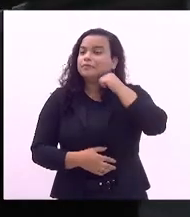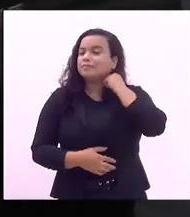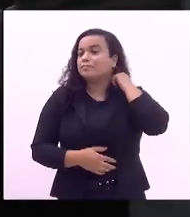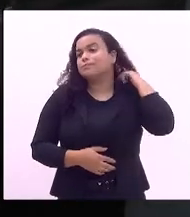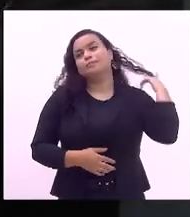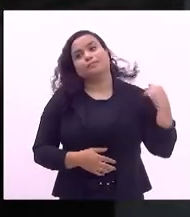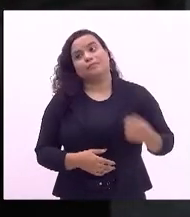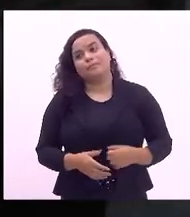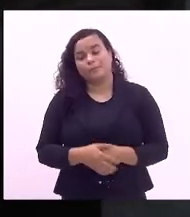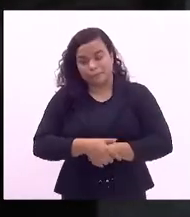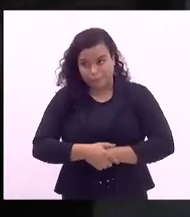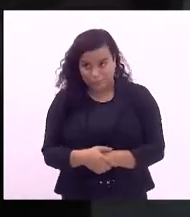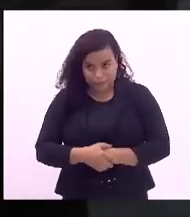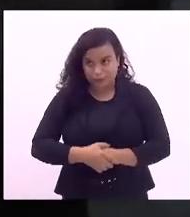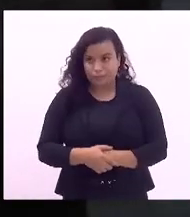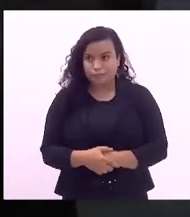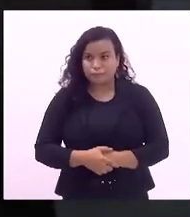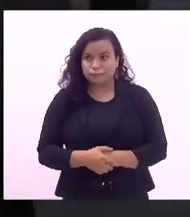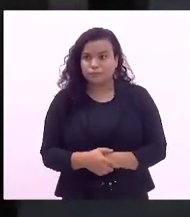G1